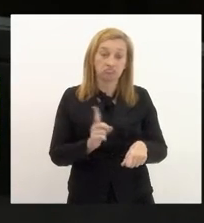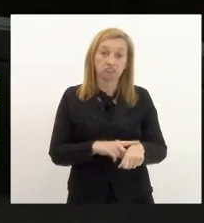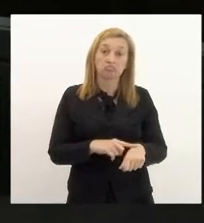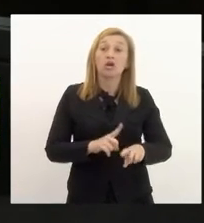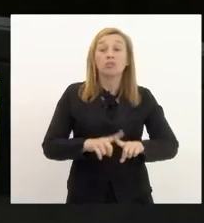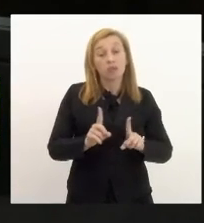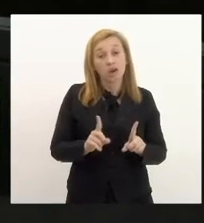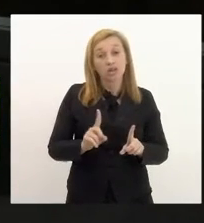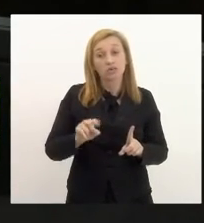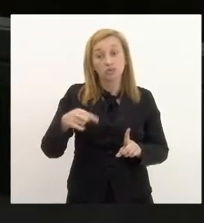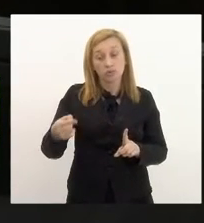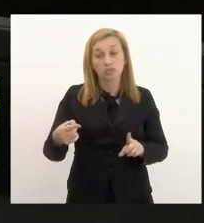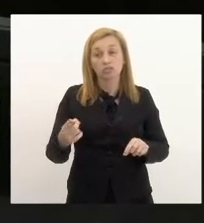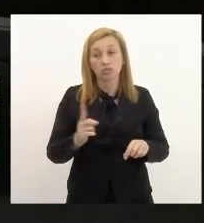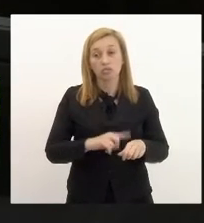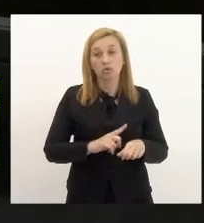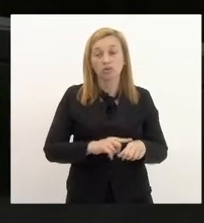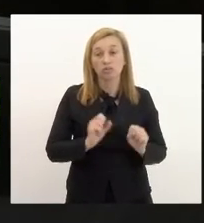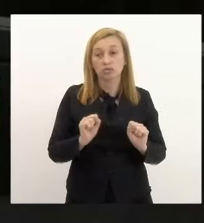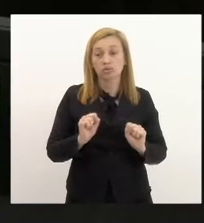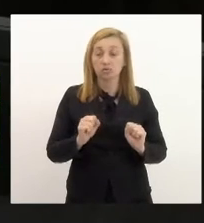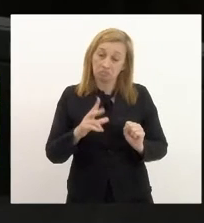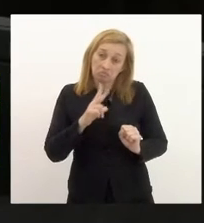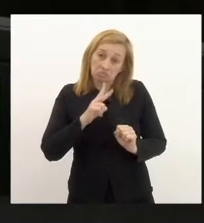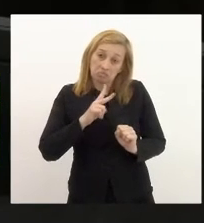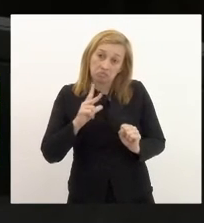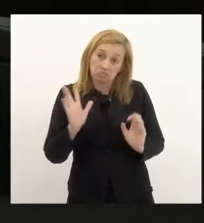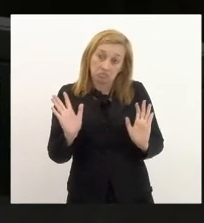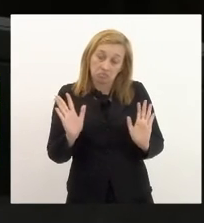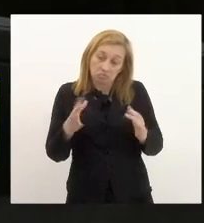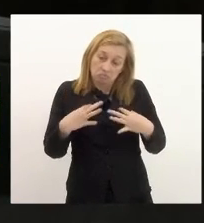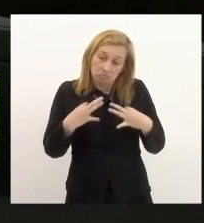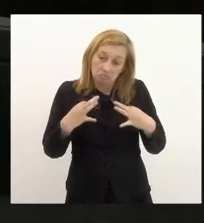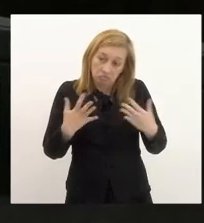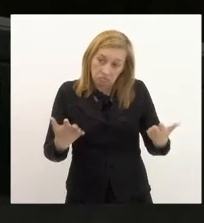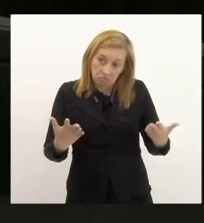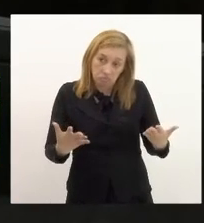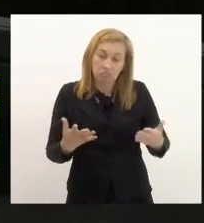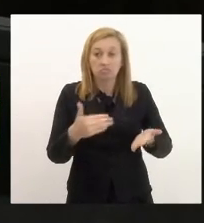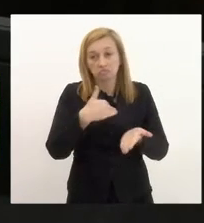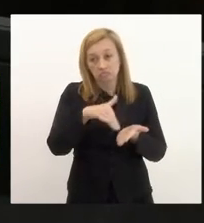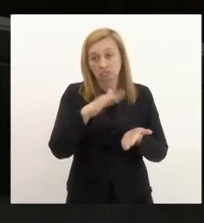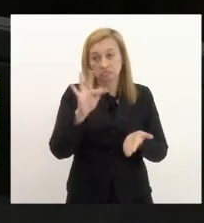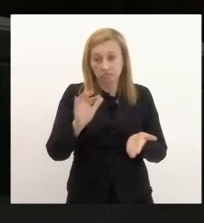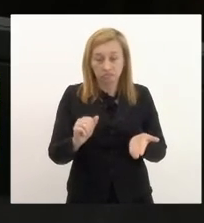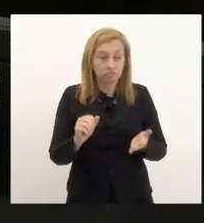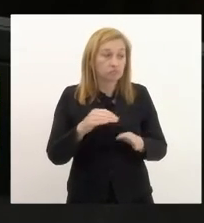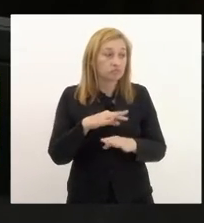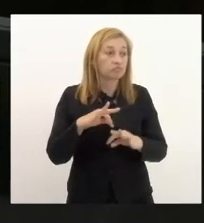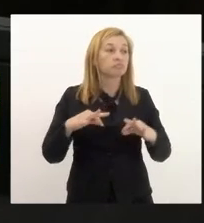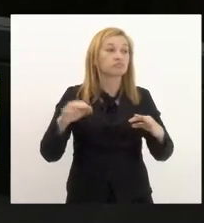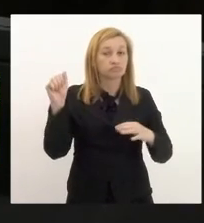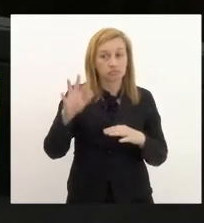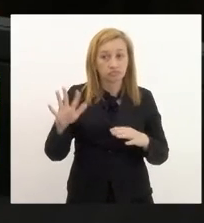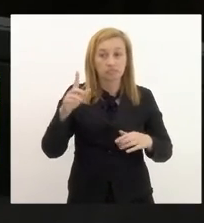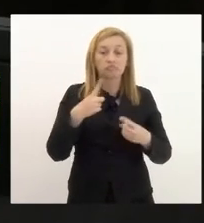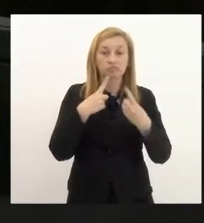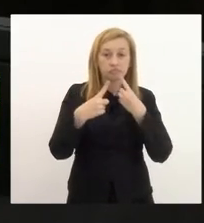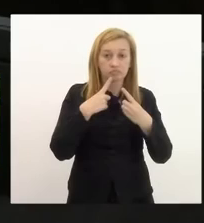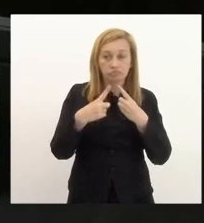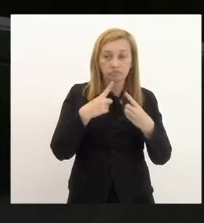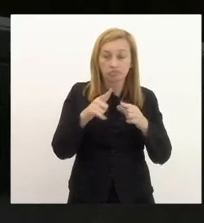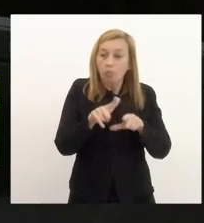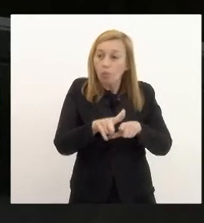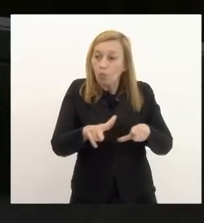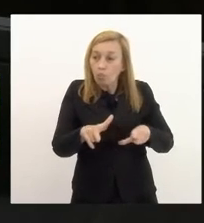mas a gente eu eu particularmente me coloco à disposição e a secretaria de fazenda como todo para discutir